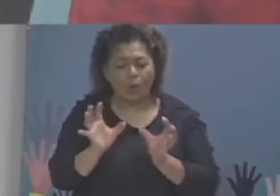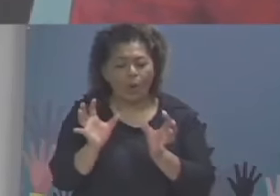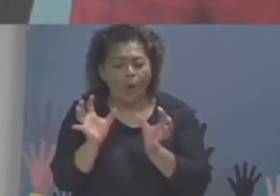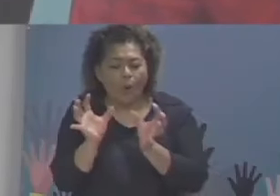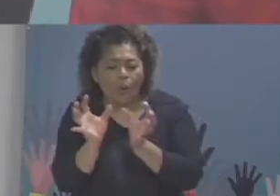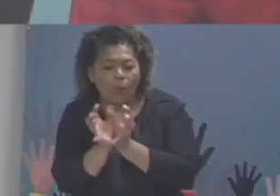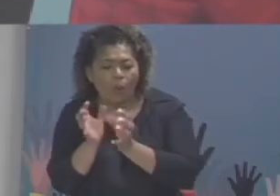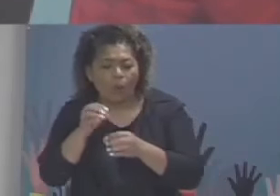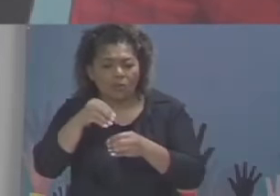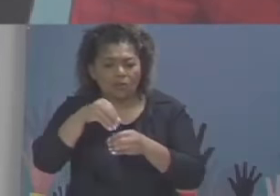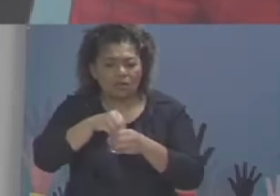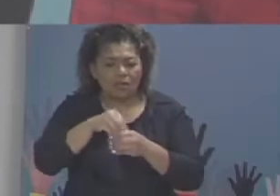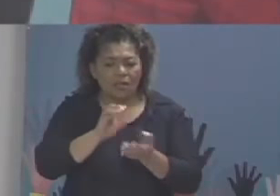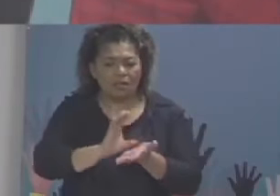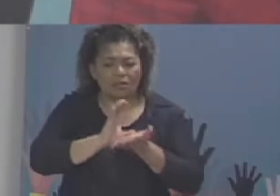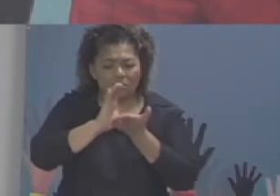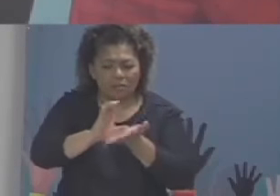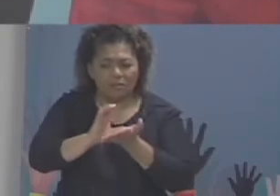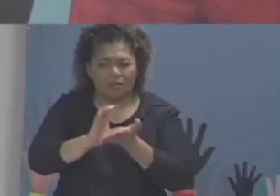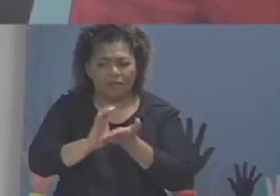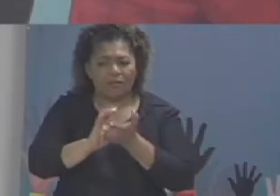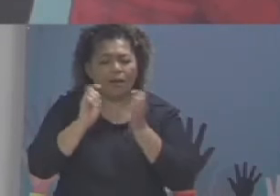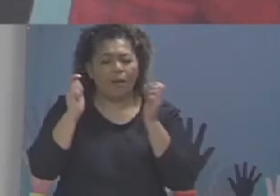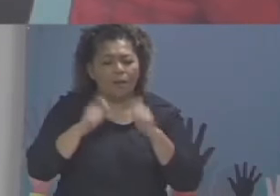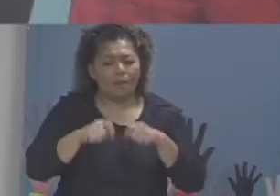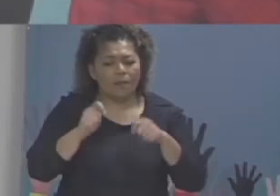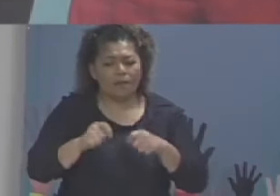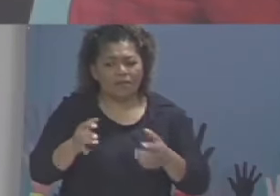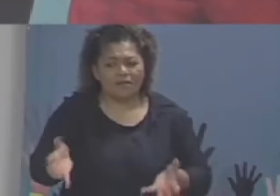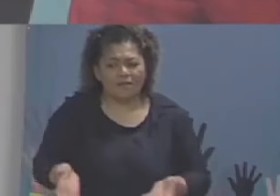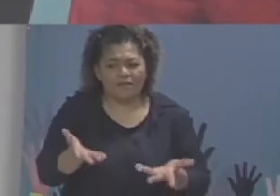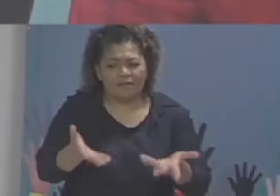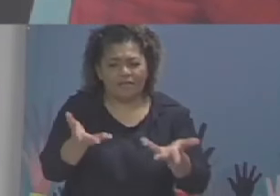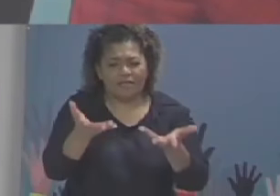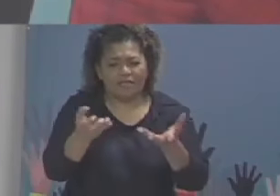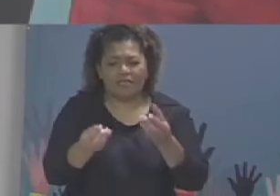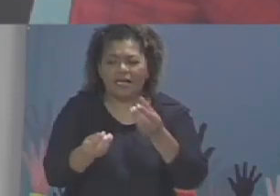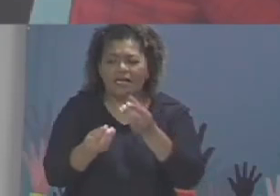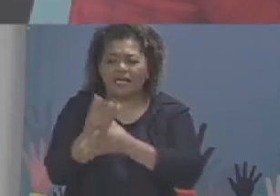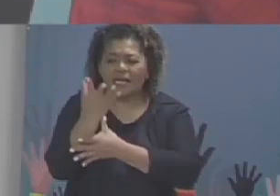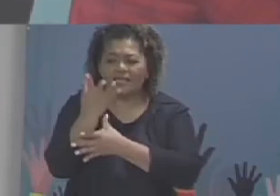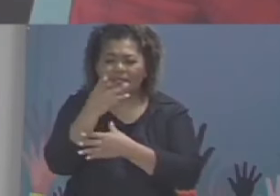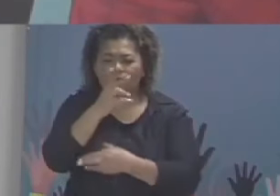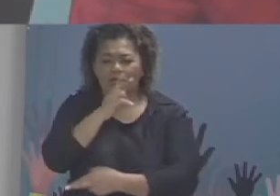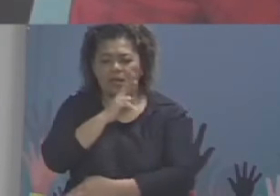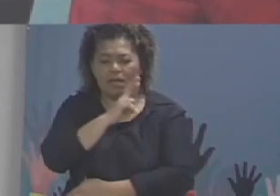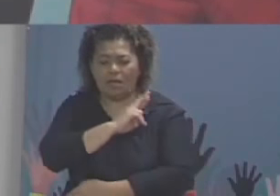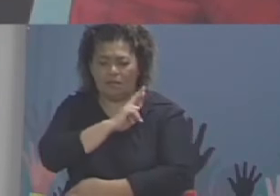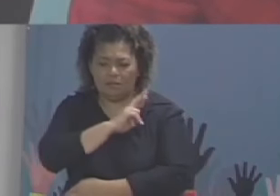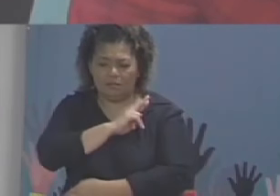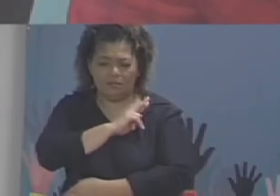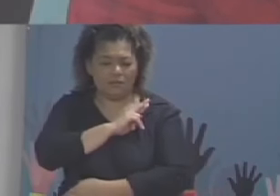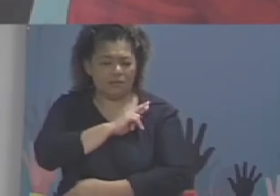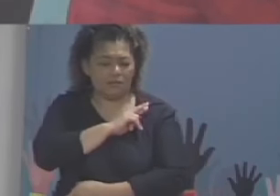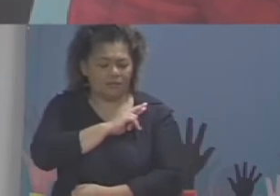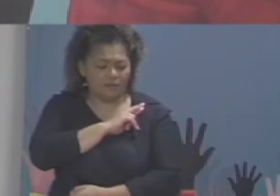a criação de subsedes, permita que favoreça a criação de representação